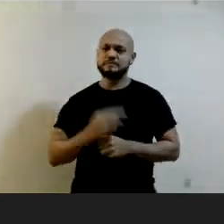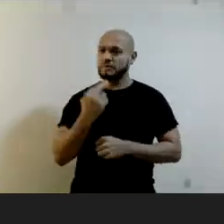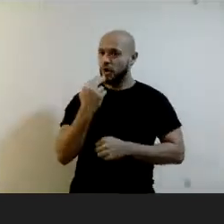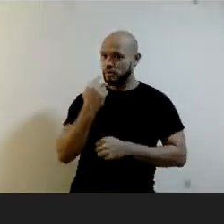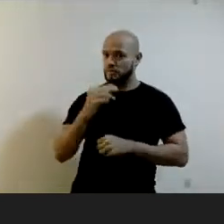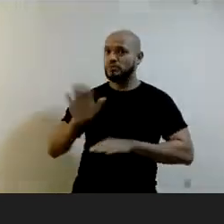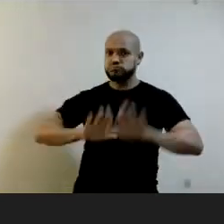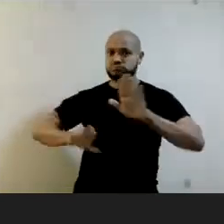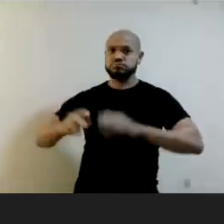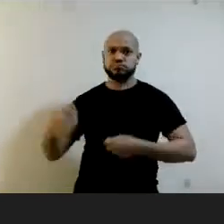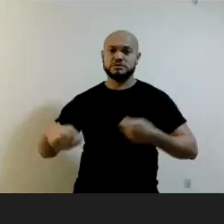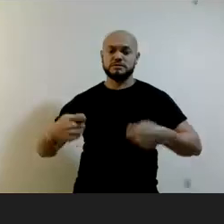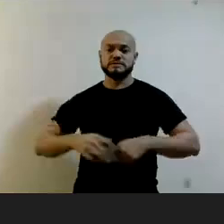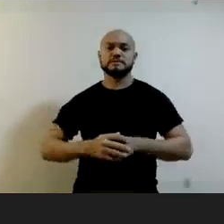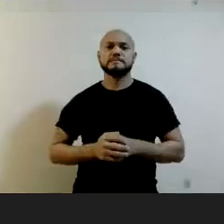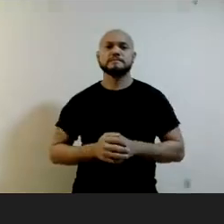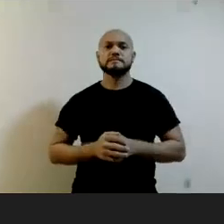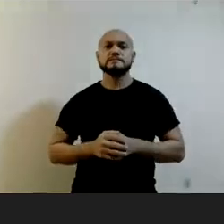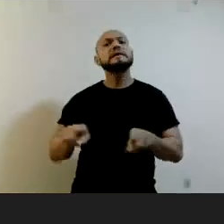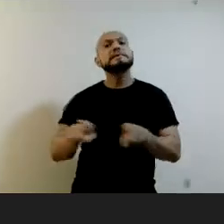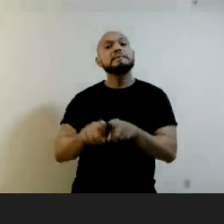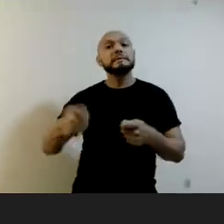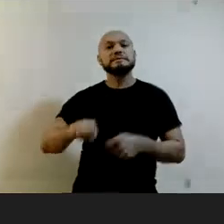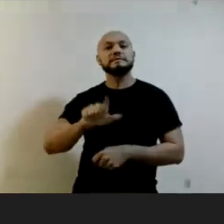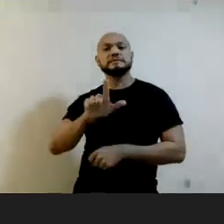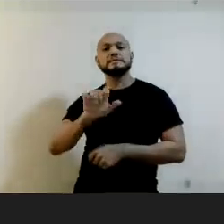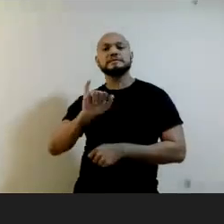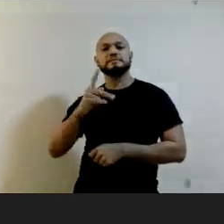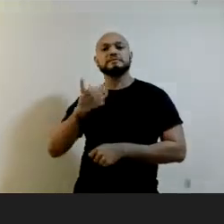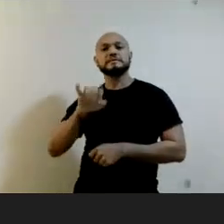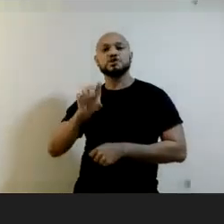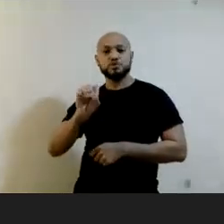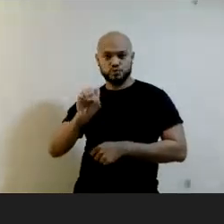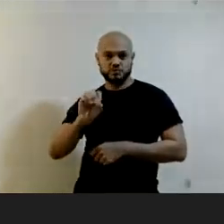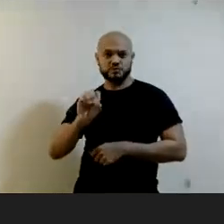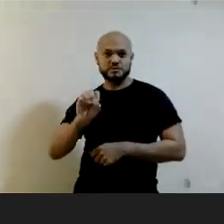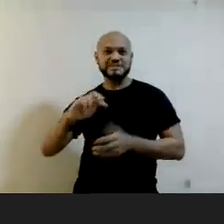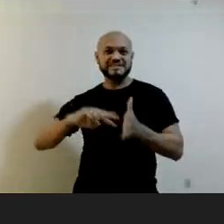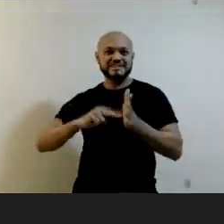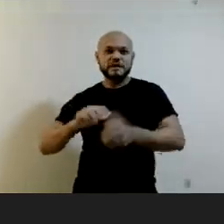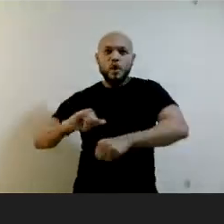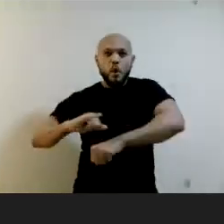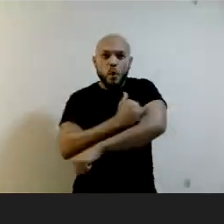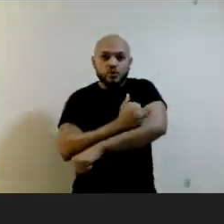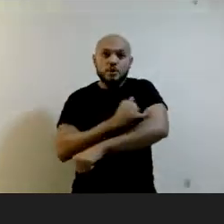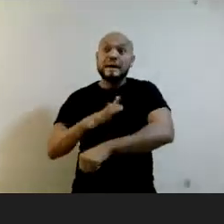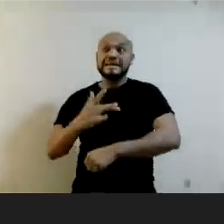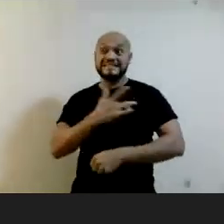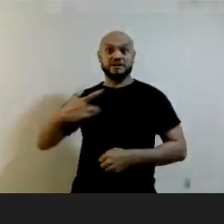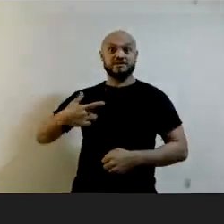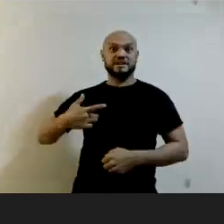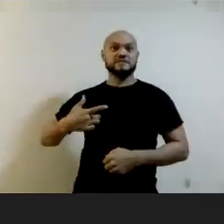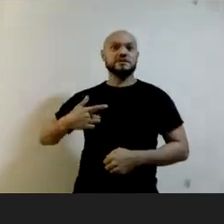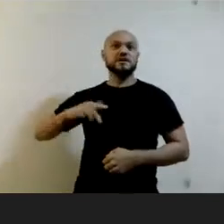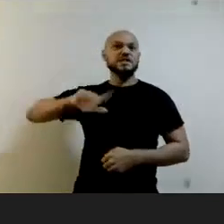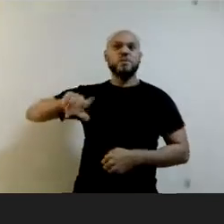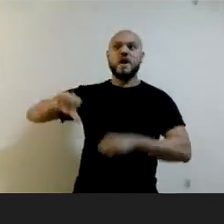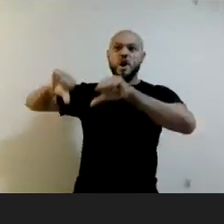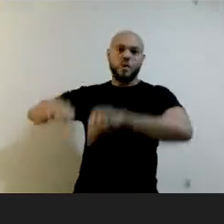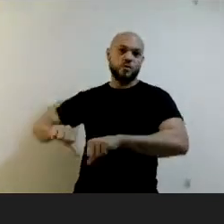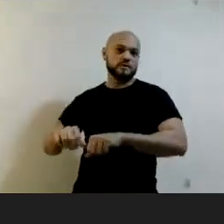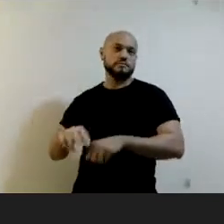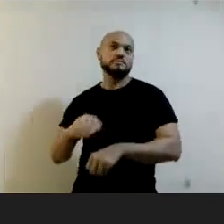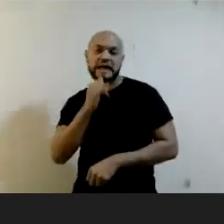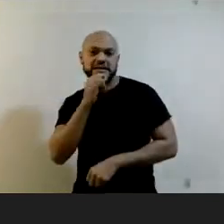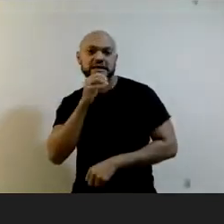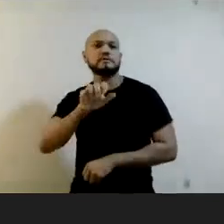gente tenha lipídios, mas lipídios saudáveis, né? As gorduras insaturadas, o azeite, a